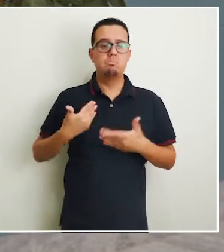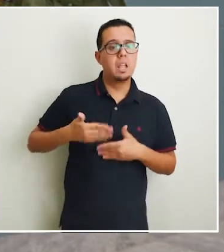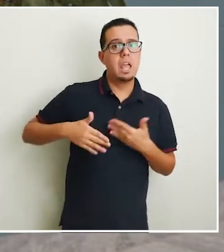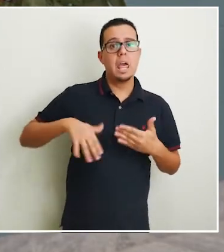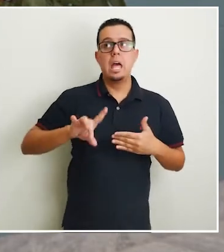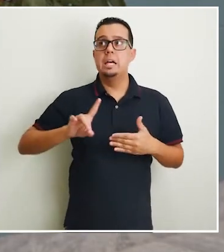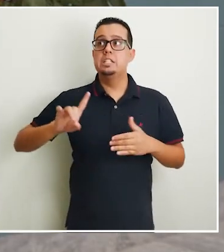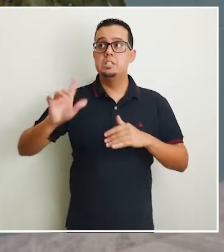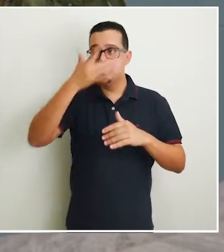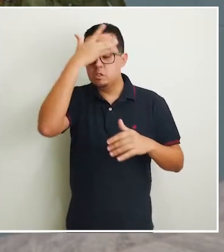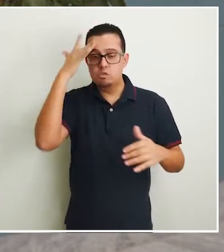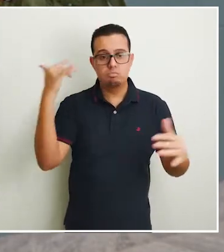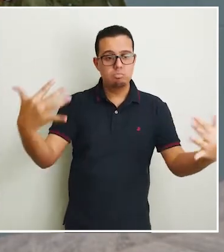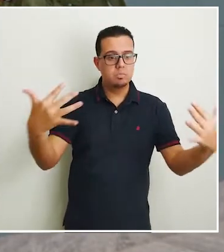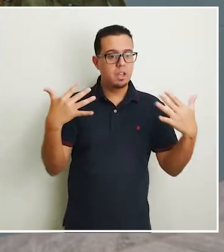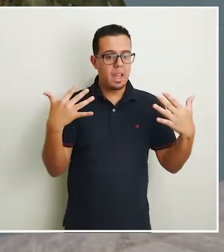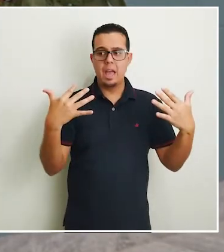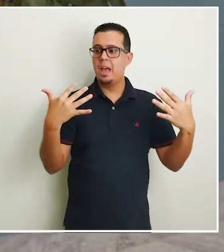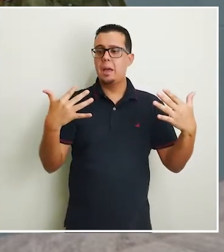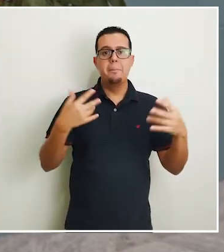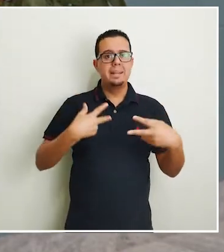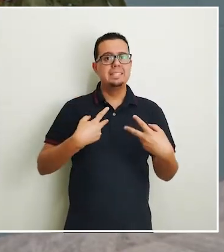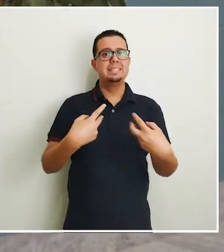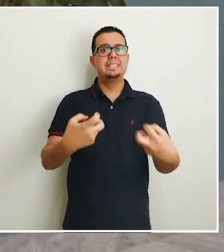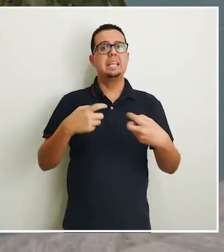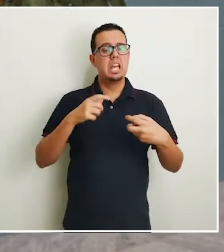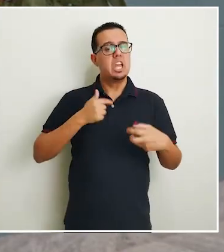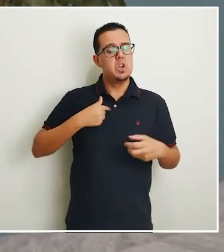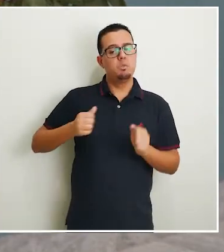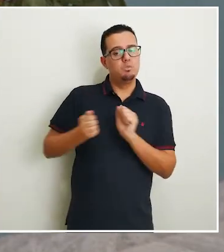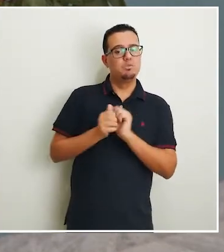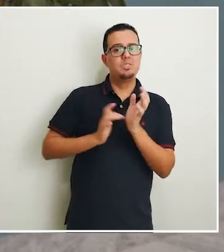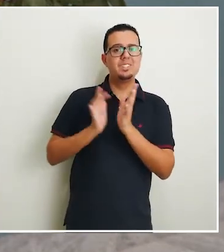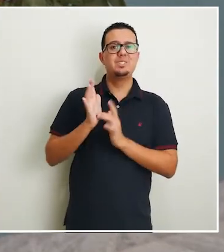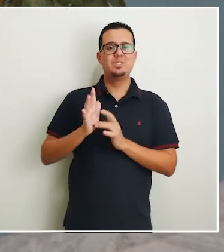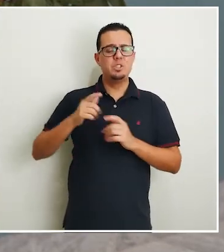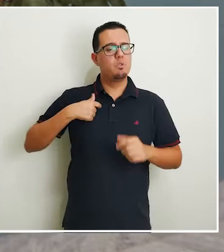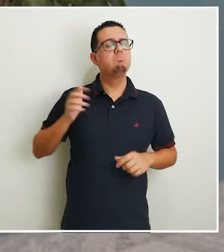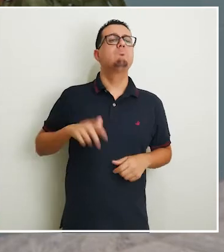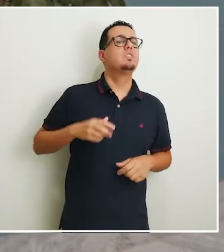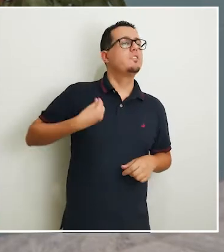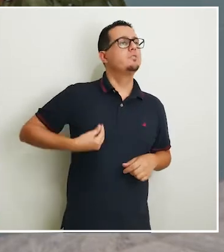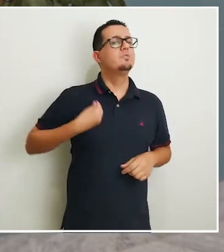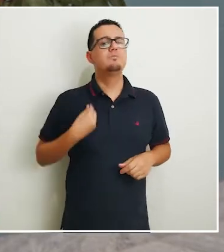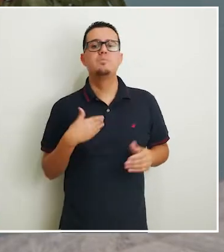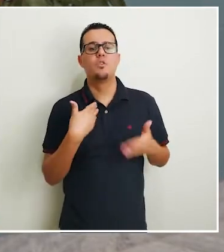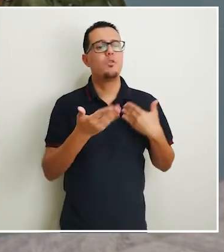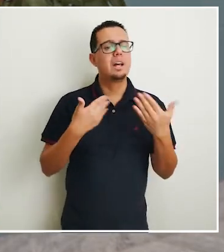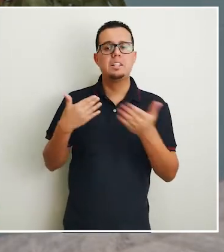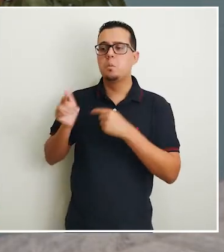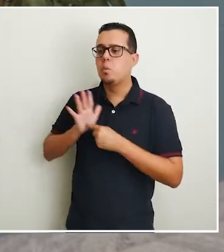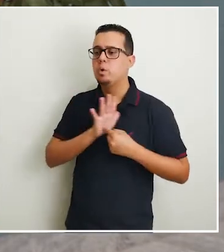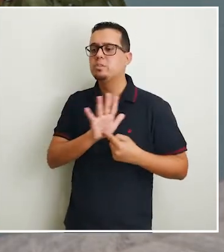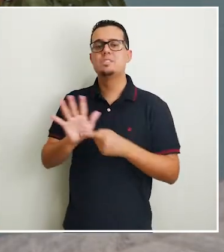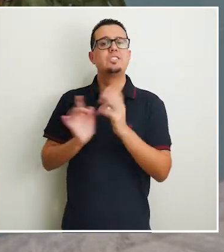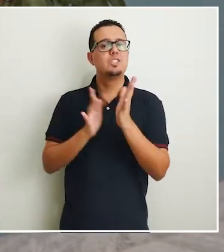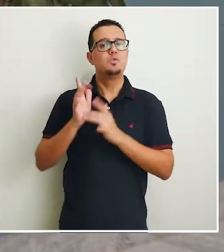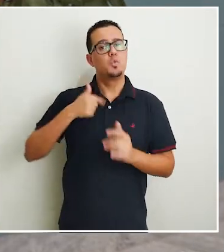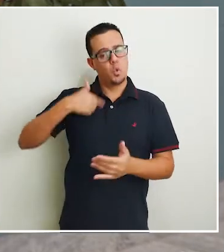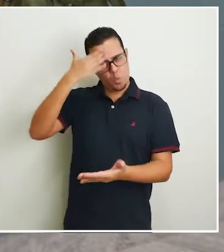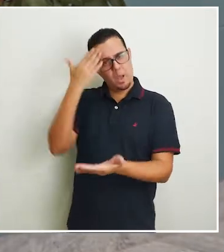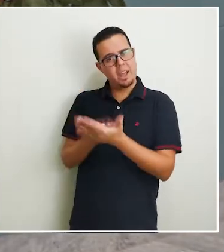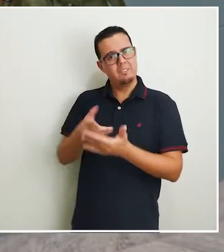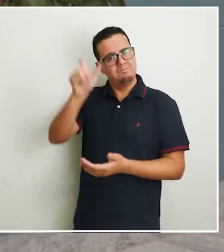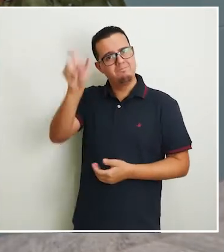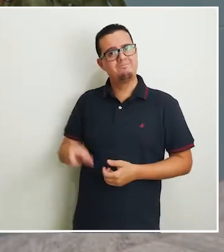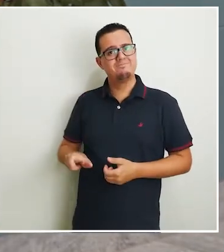visto, ele é percebido. Eu vou falando, andando, caminhando, mostrando esse Jesus em que eu creio. É uma vida